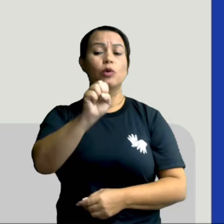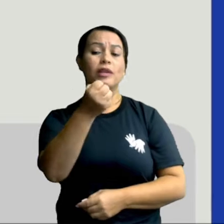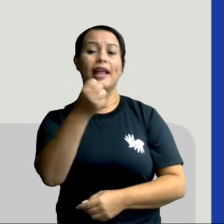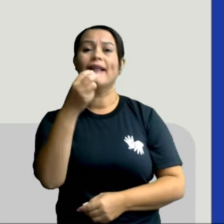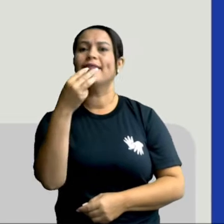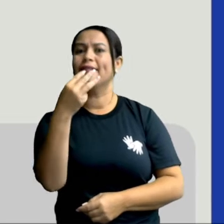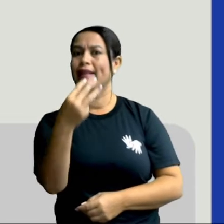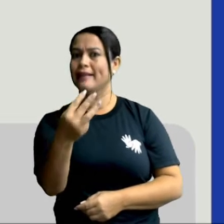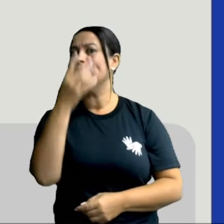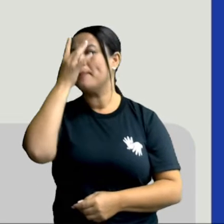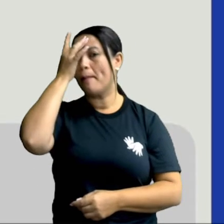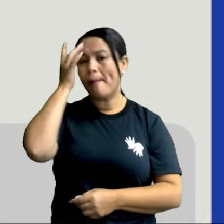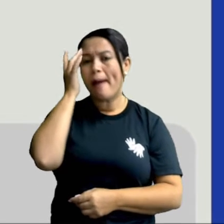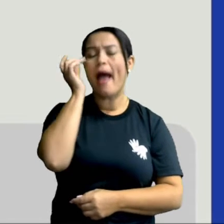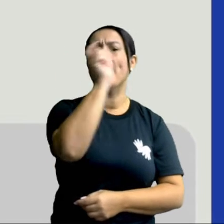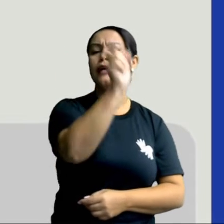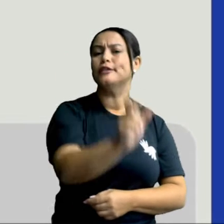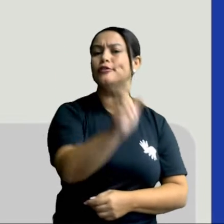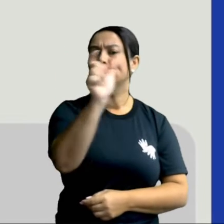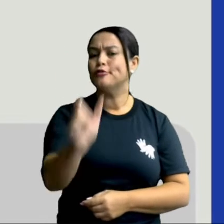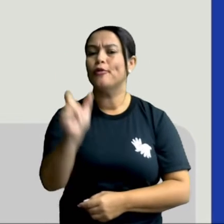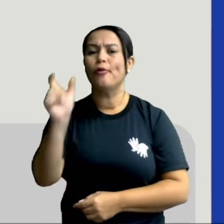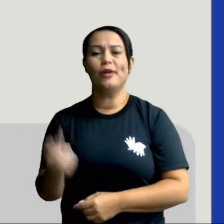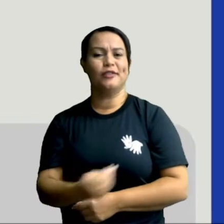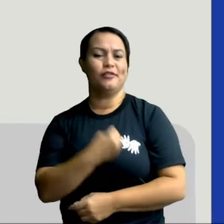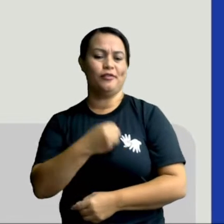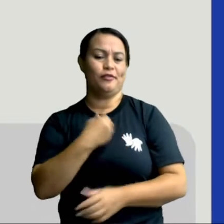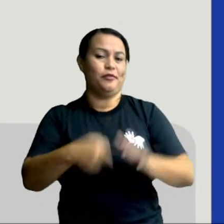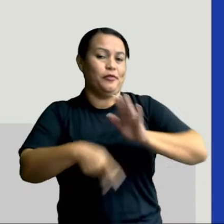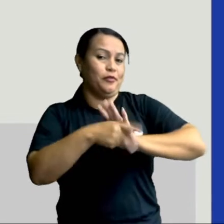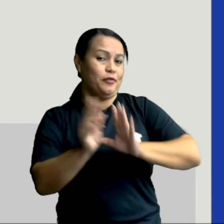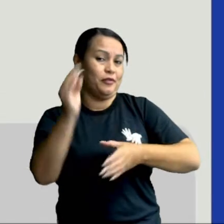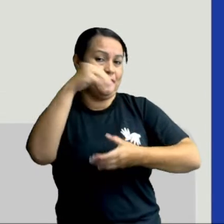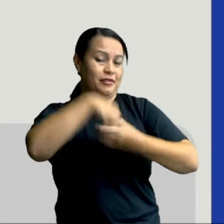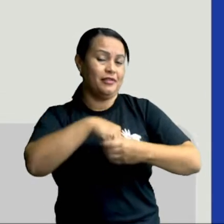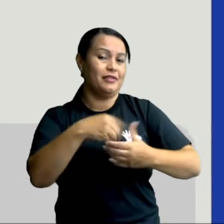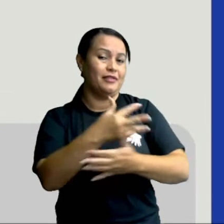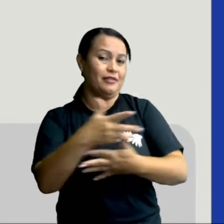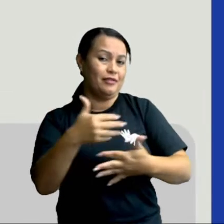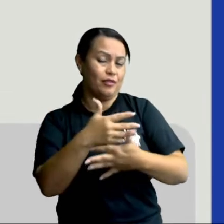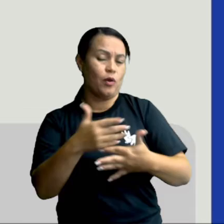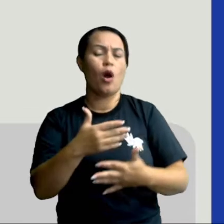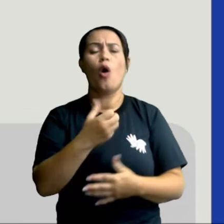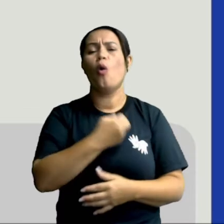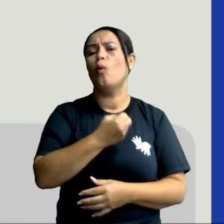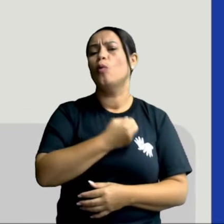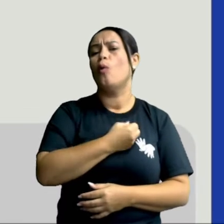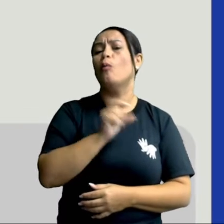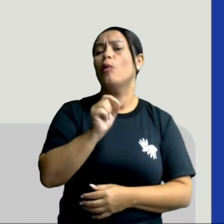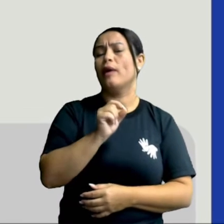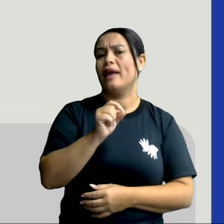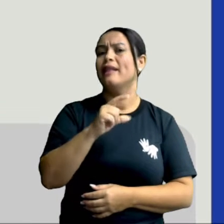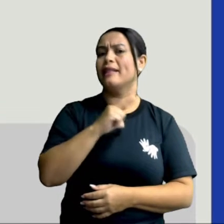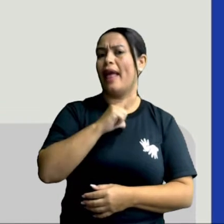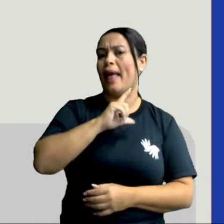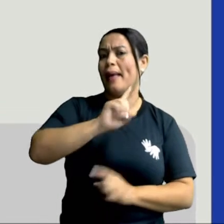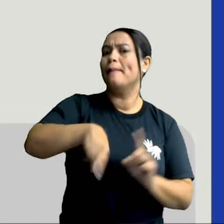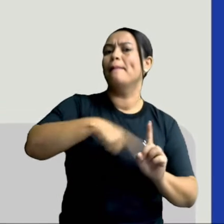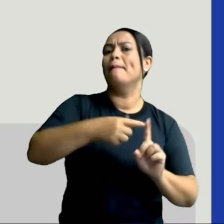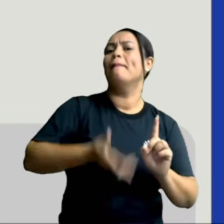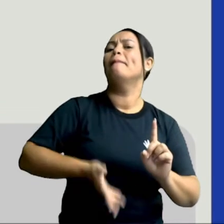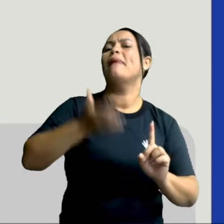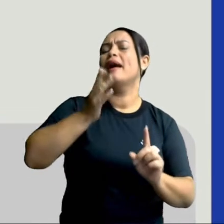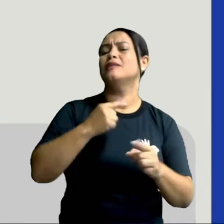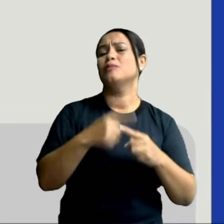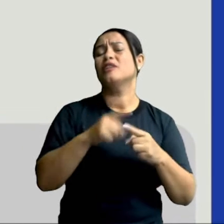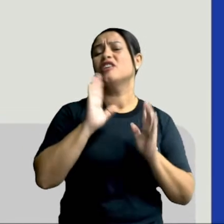139.583 pessoas vivendo na nossa cidade. Esse número vai ser hoje em dia maior, visto que o censo já